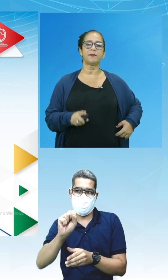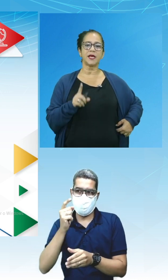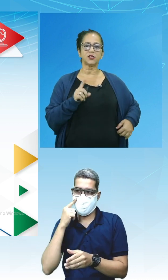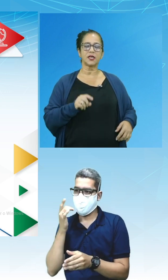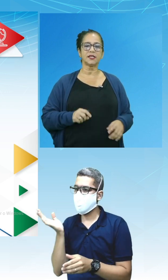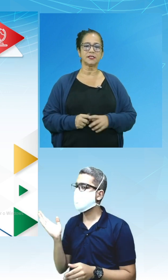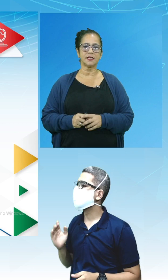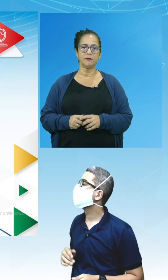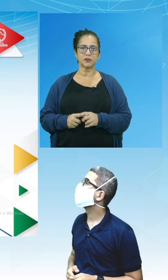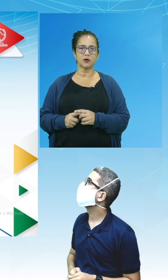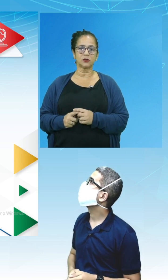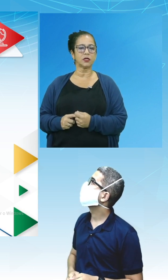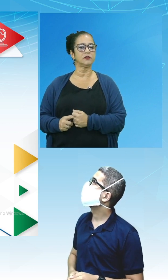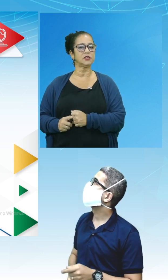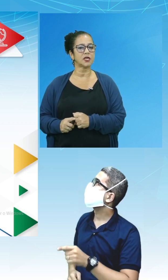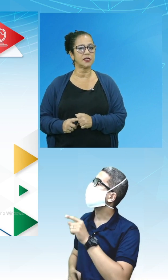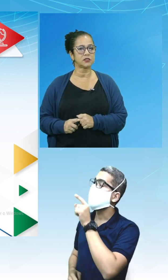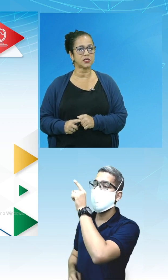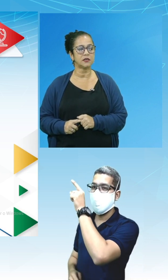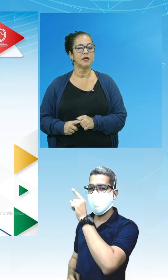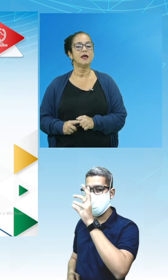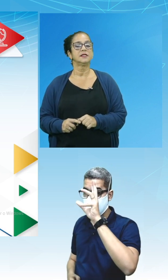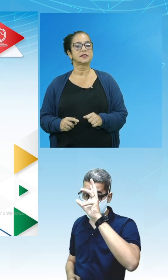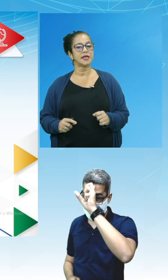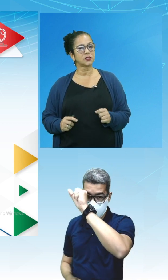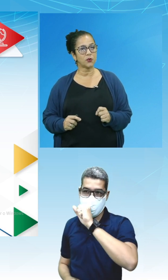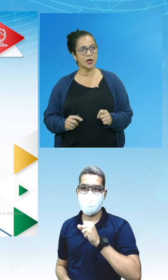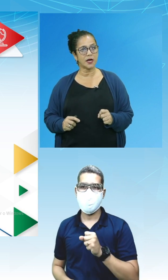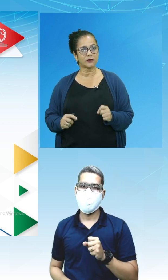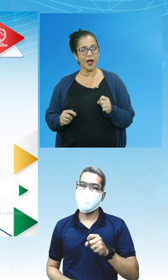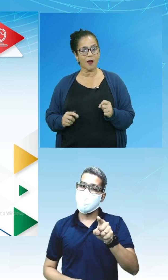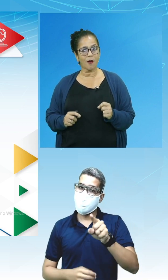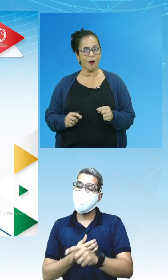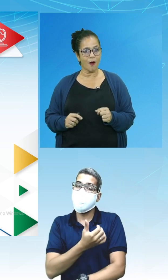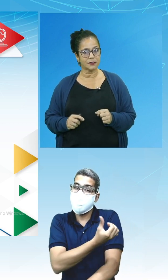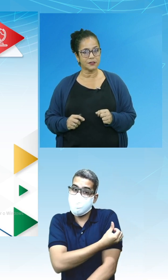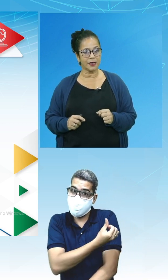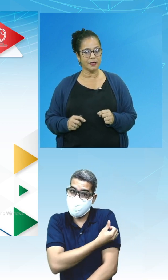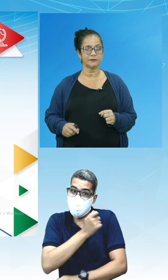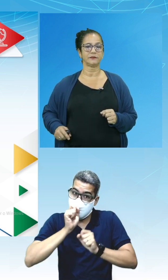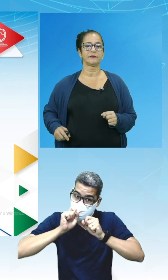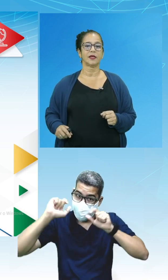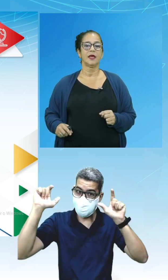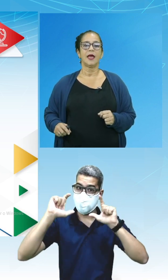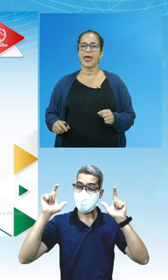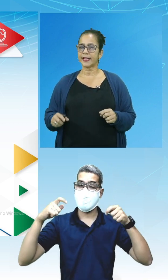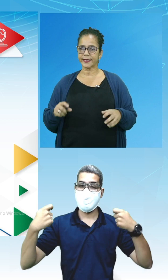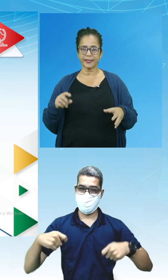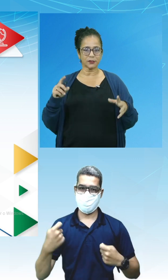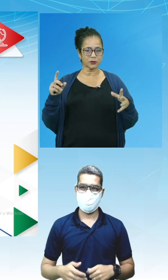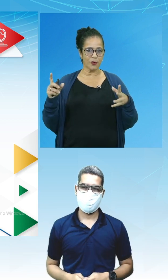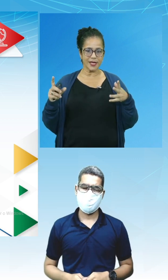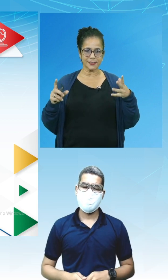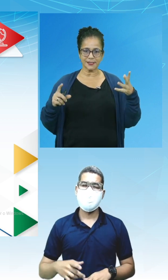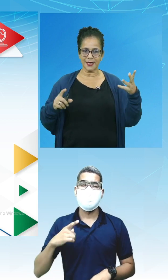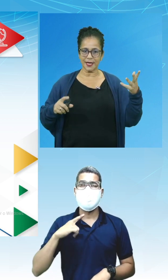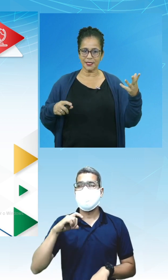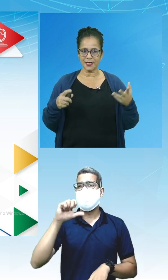slide, prestem atenção, meus cotoquinhos de gente. Sexto ano, acordem. É